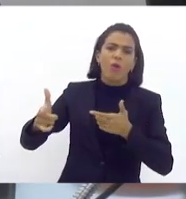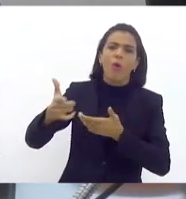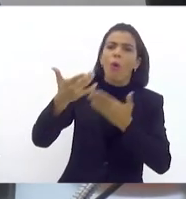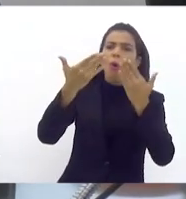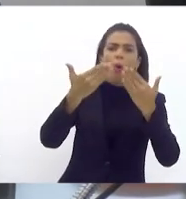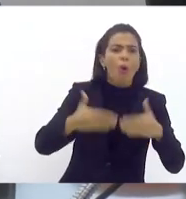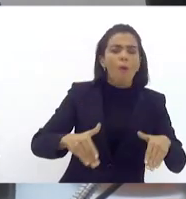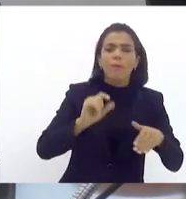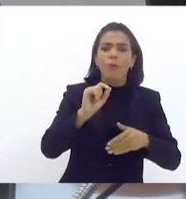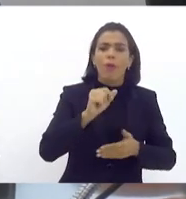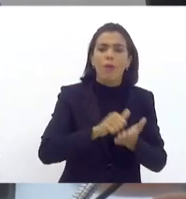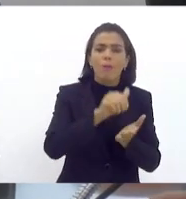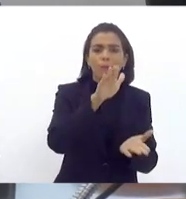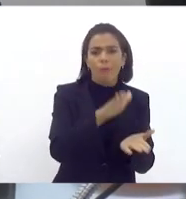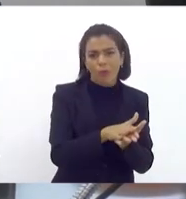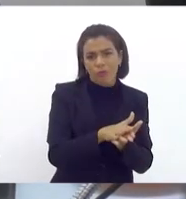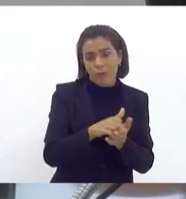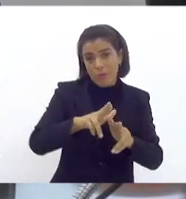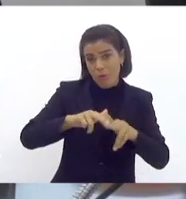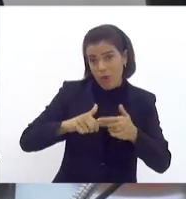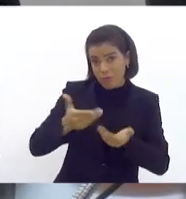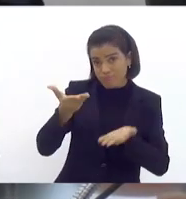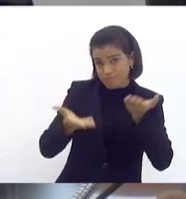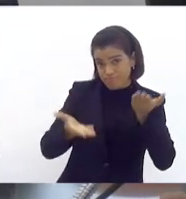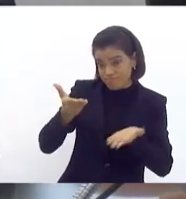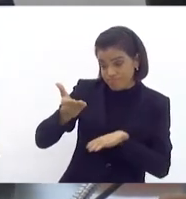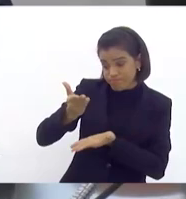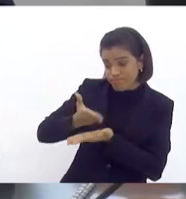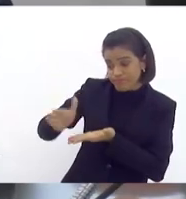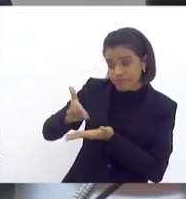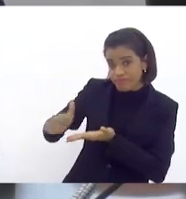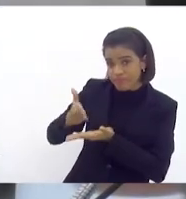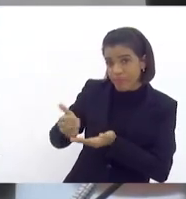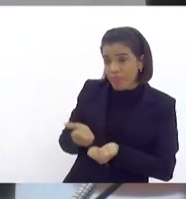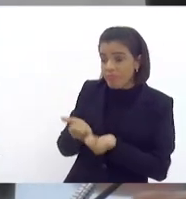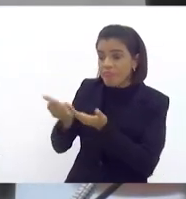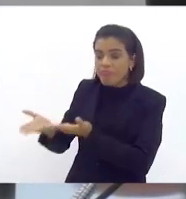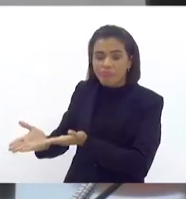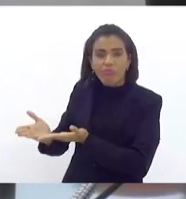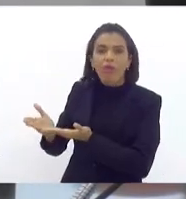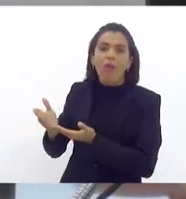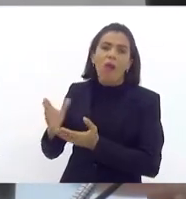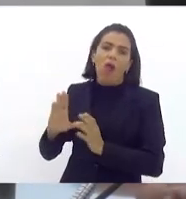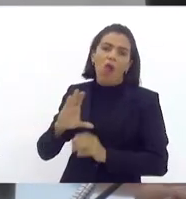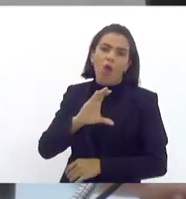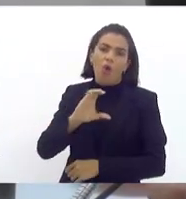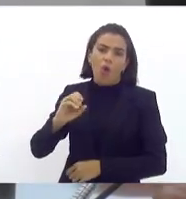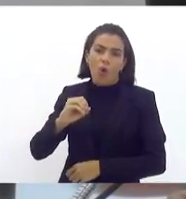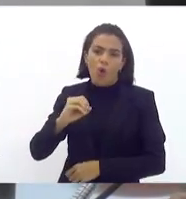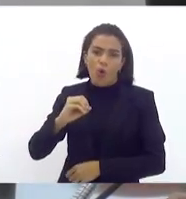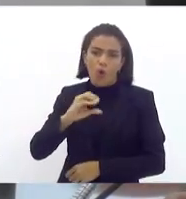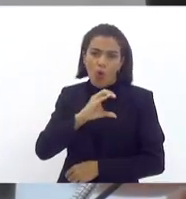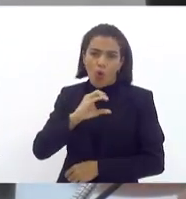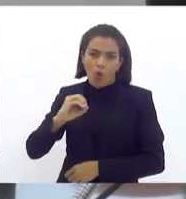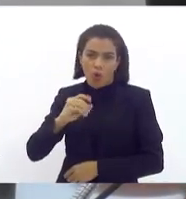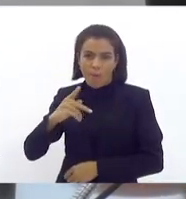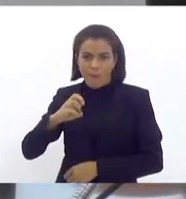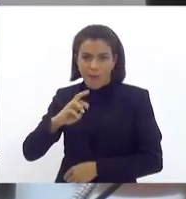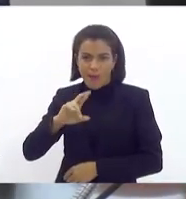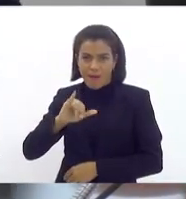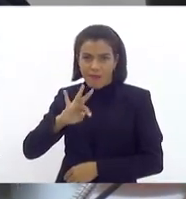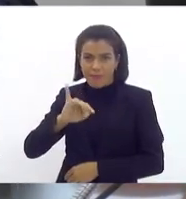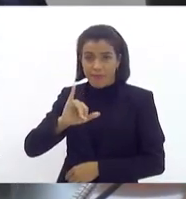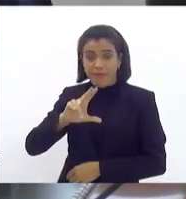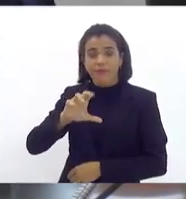valores referentes à destinação de resíduos para associações e cooperativas de catadores.